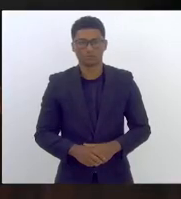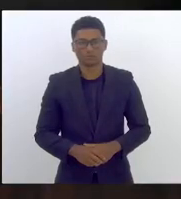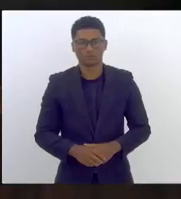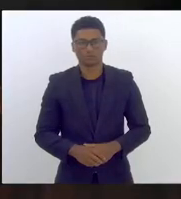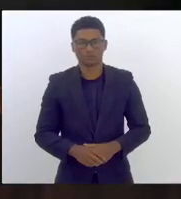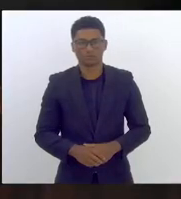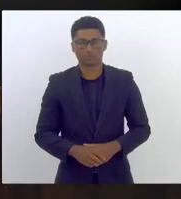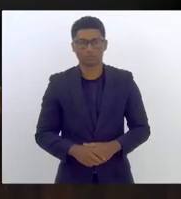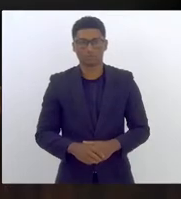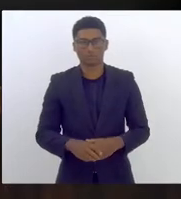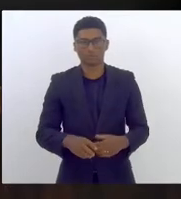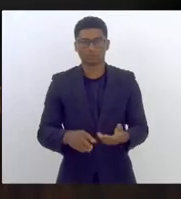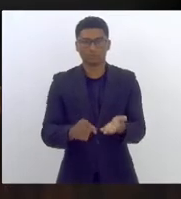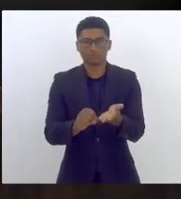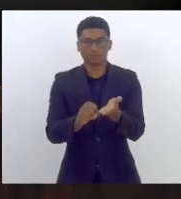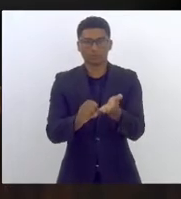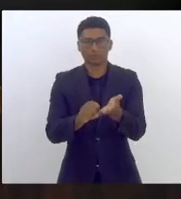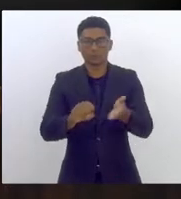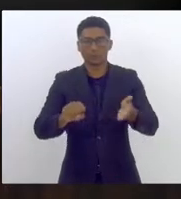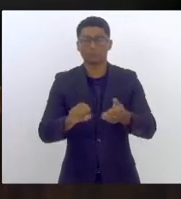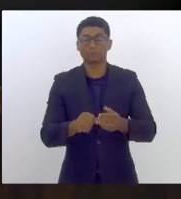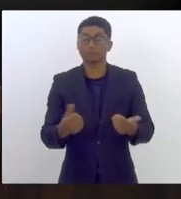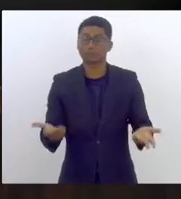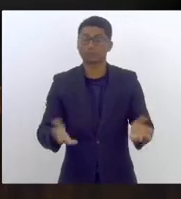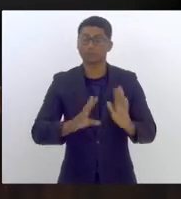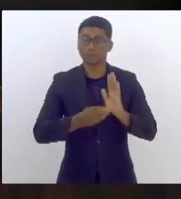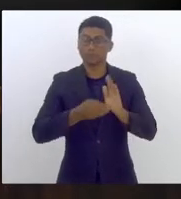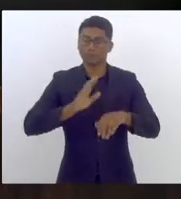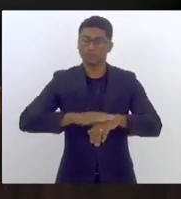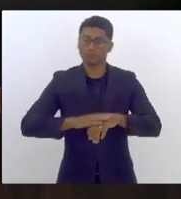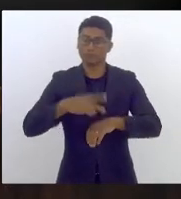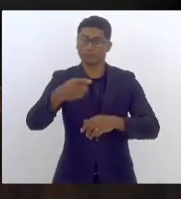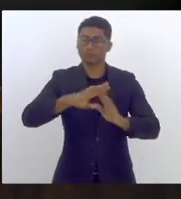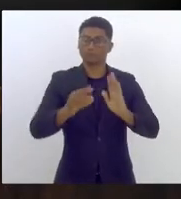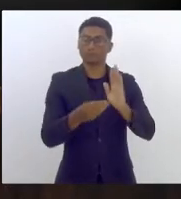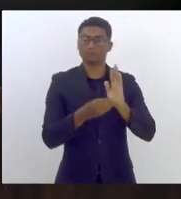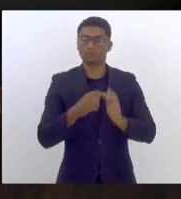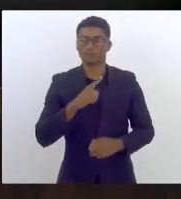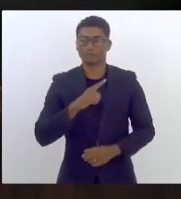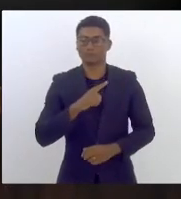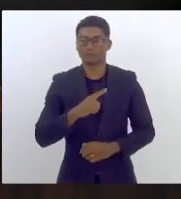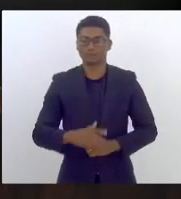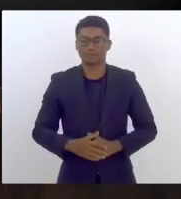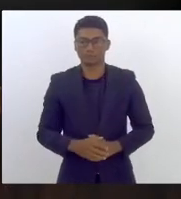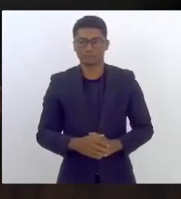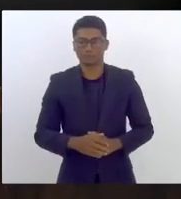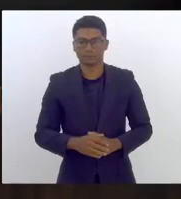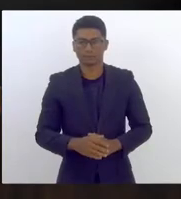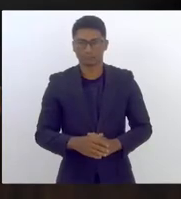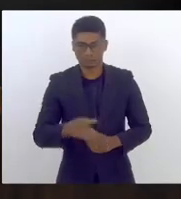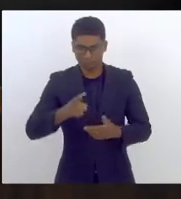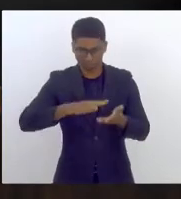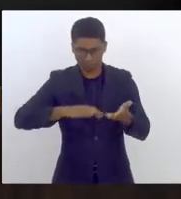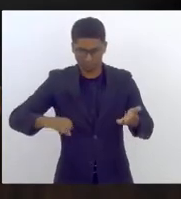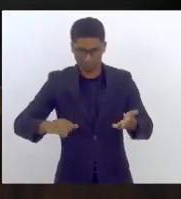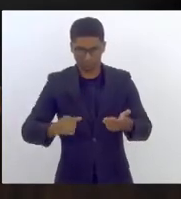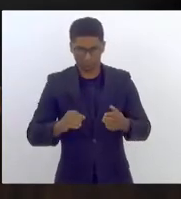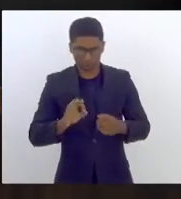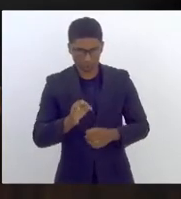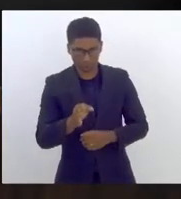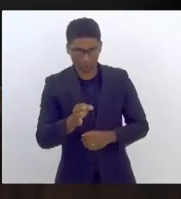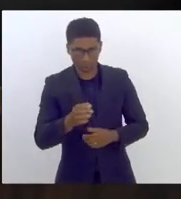Deputado Samuel Projeto tem uma emenda de vossa excelência uma excelente está retirando a emenda não é